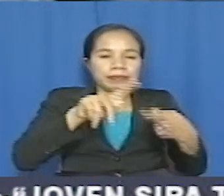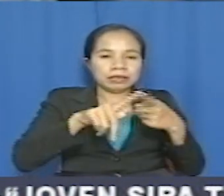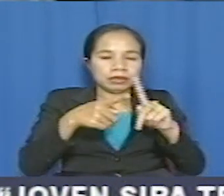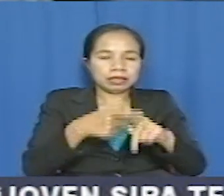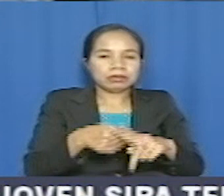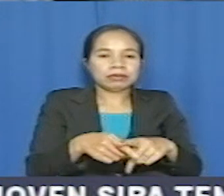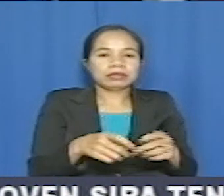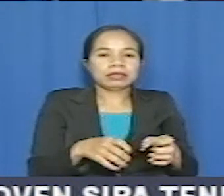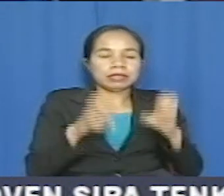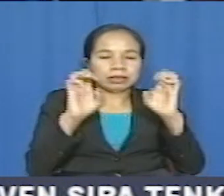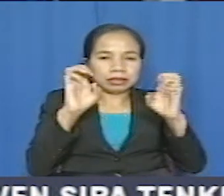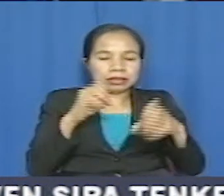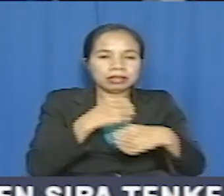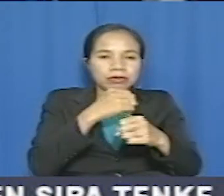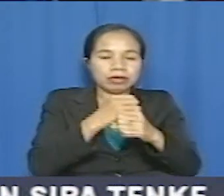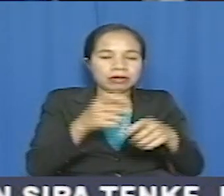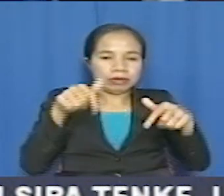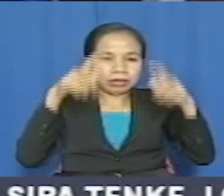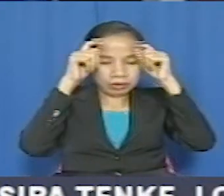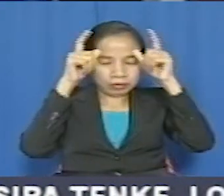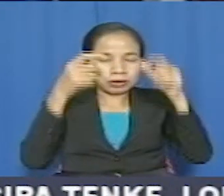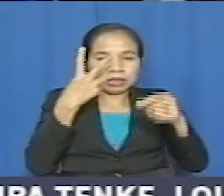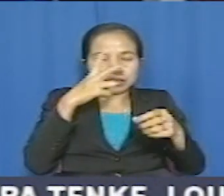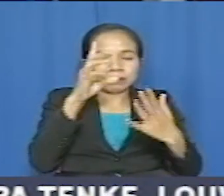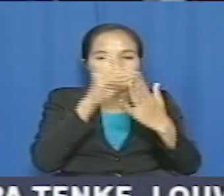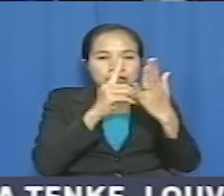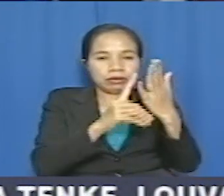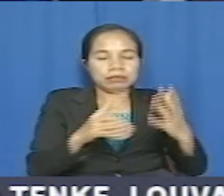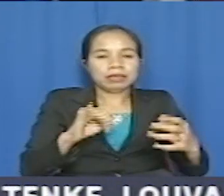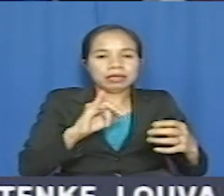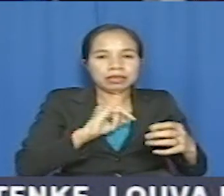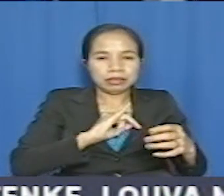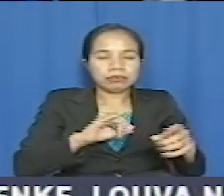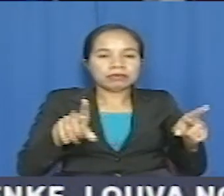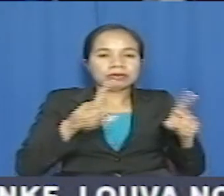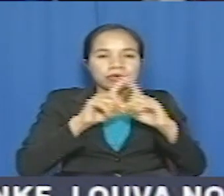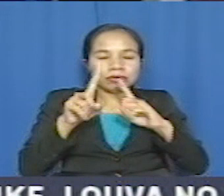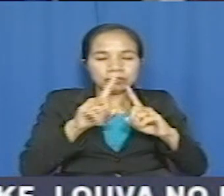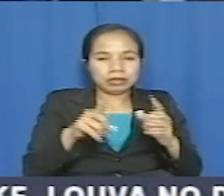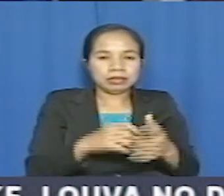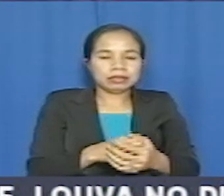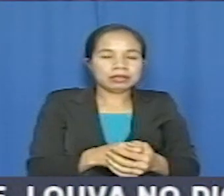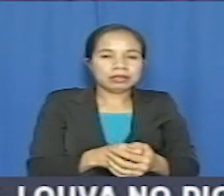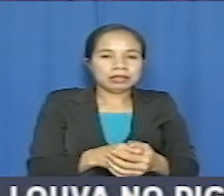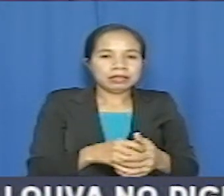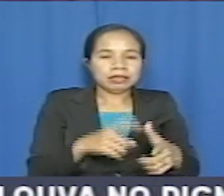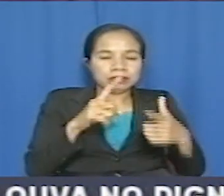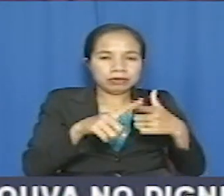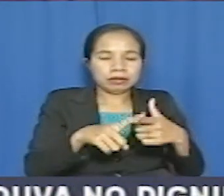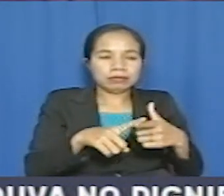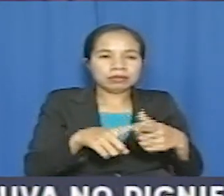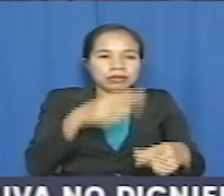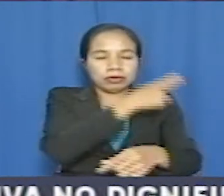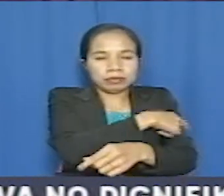tabela lá de Timor-Leste? Sim, hare pa dados ne bem ko hanan sanau kulia. Kata kam nia bed occupation rate pa ia lahane ho